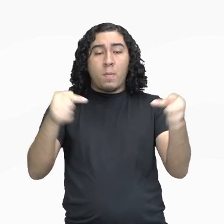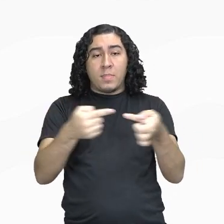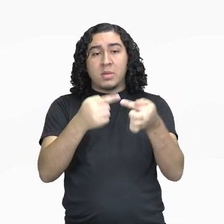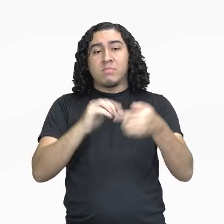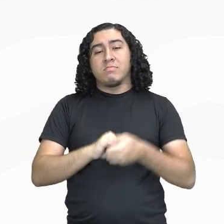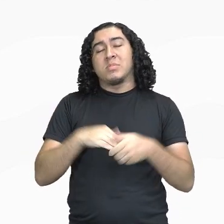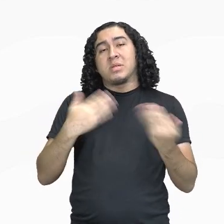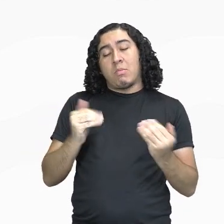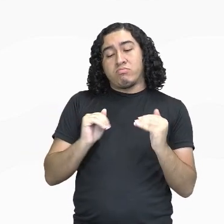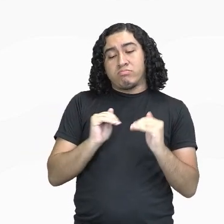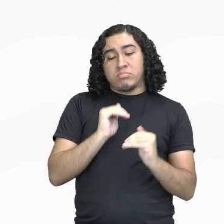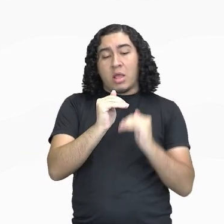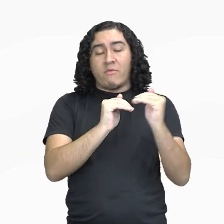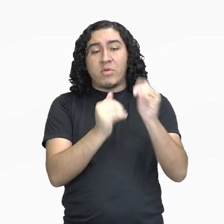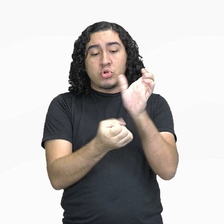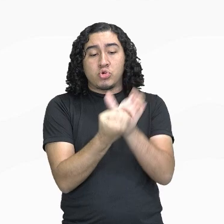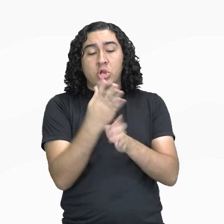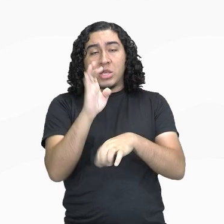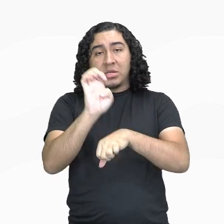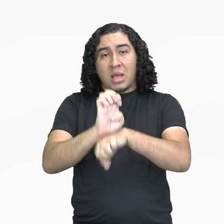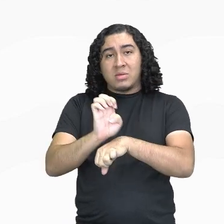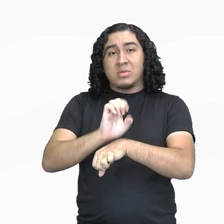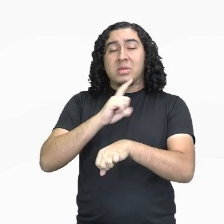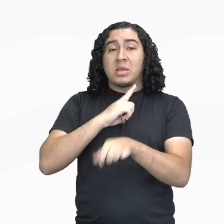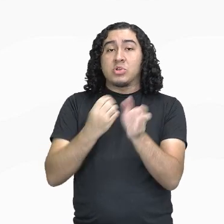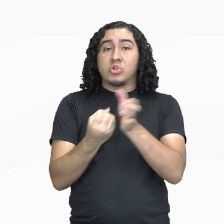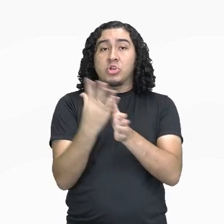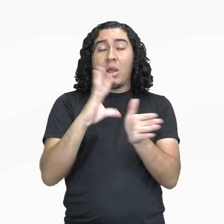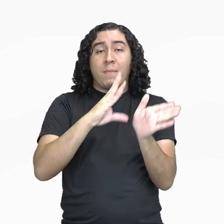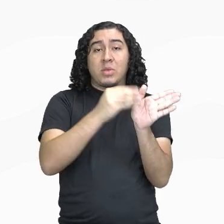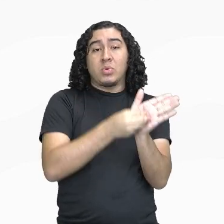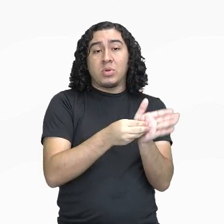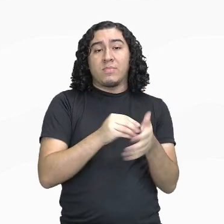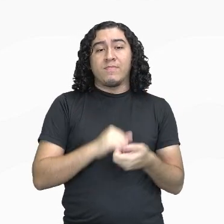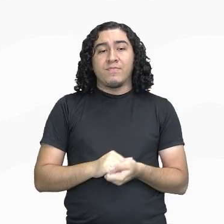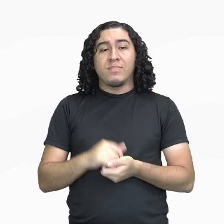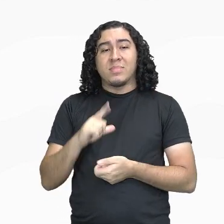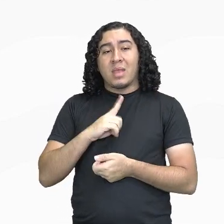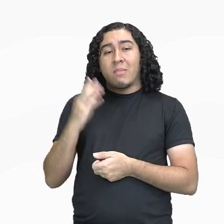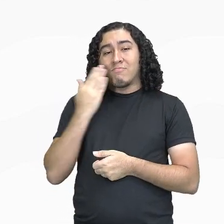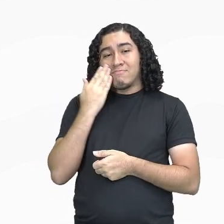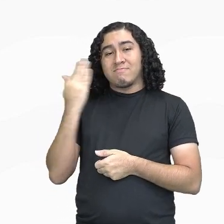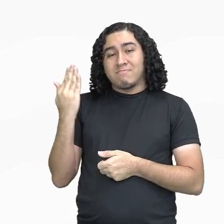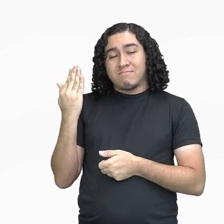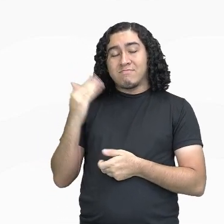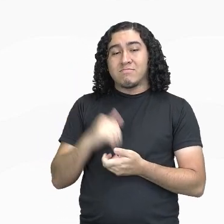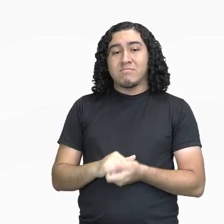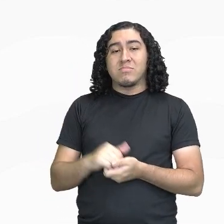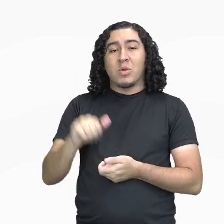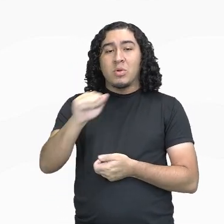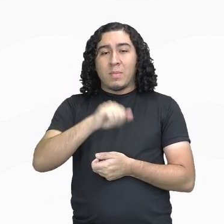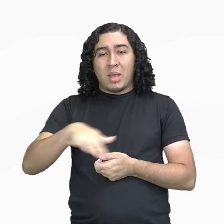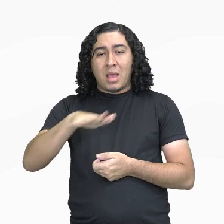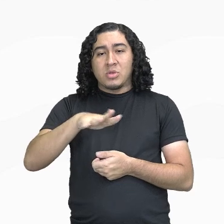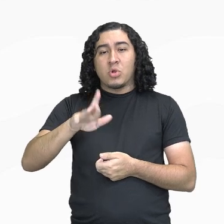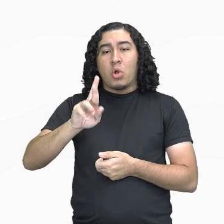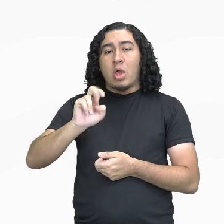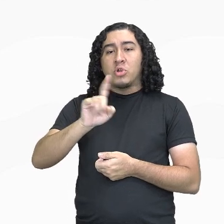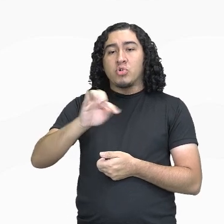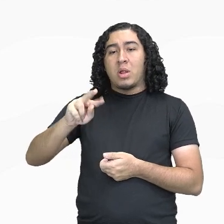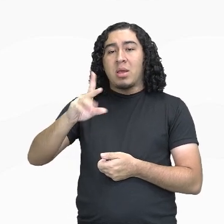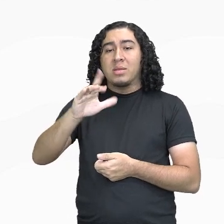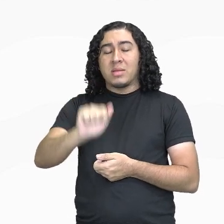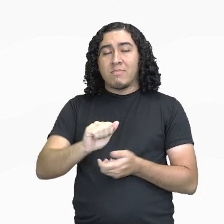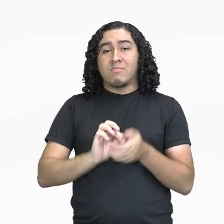desenvolver esses estados, foi criado, então, a Amazônia Legal. Então, nós temos aí, ó, a área rachurada, representa